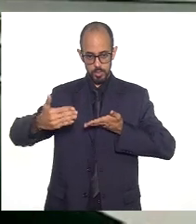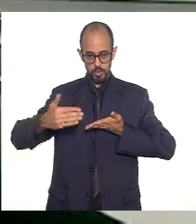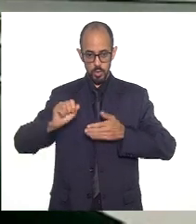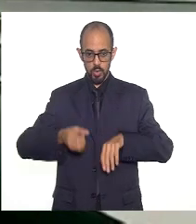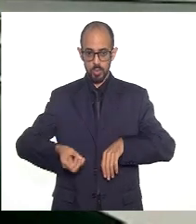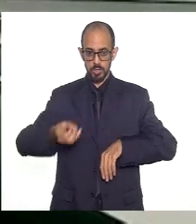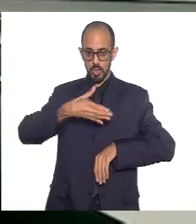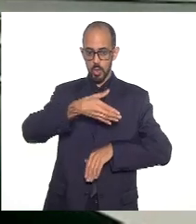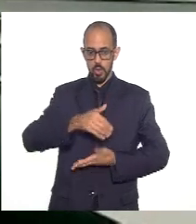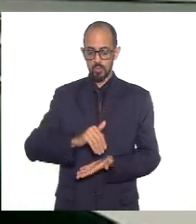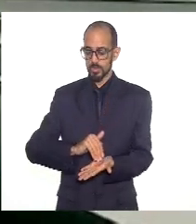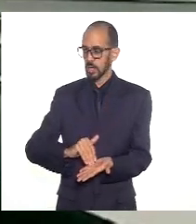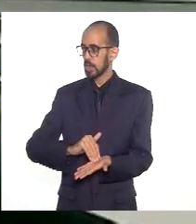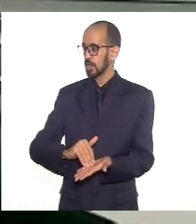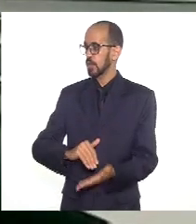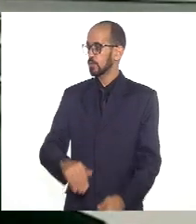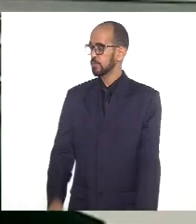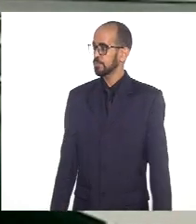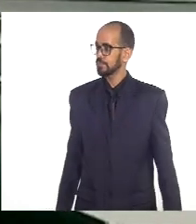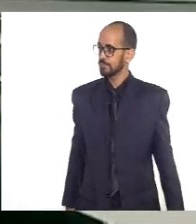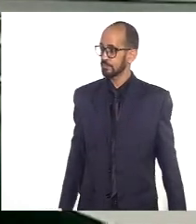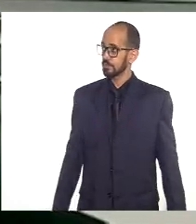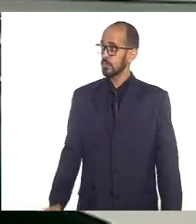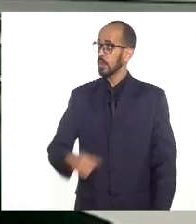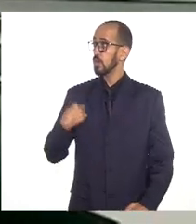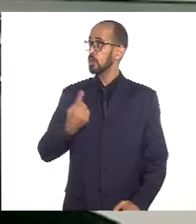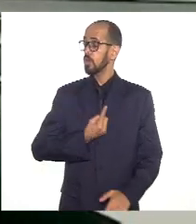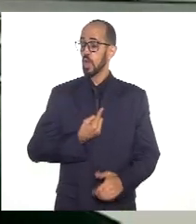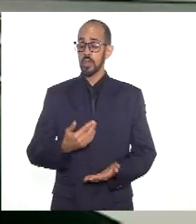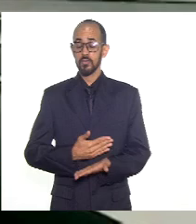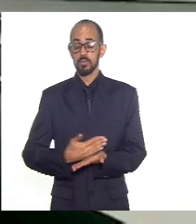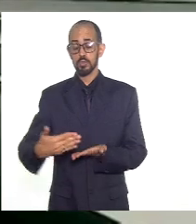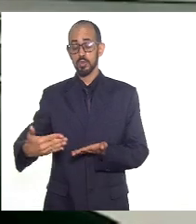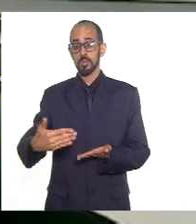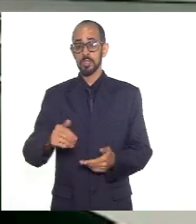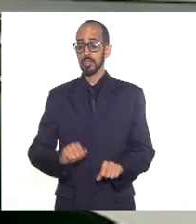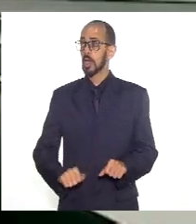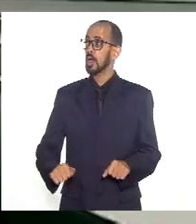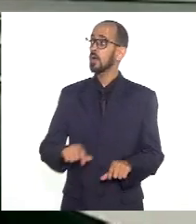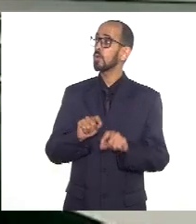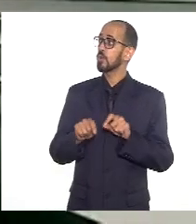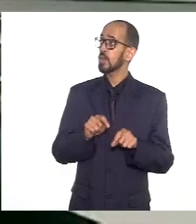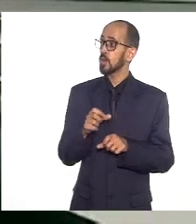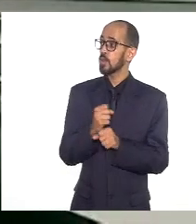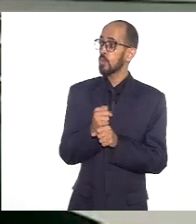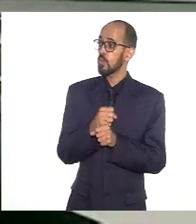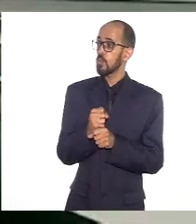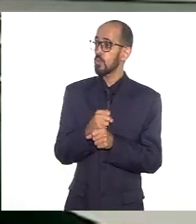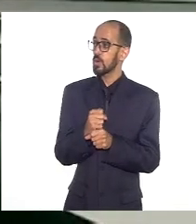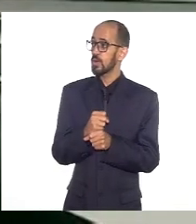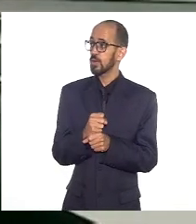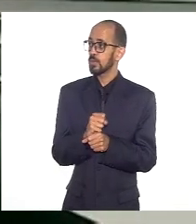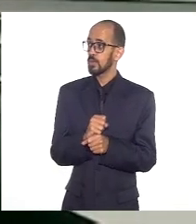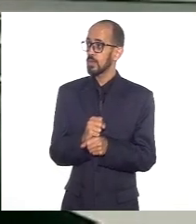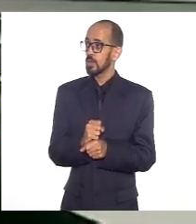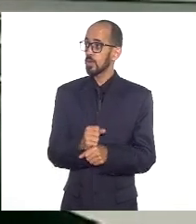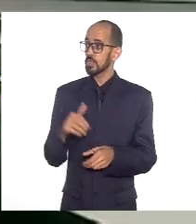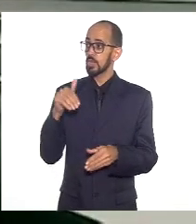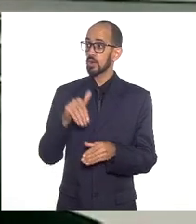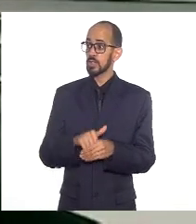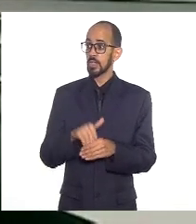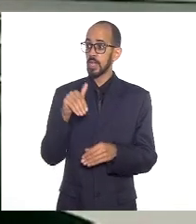novo secretário. E nós vamos entrar em ano eleitoral. Então, eu queria ver com o